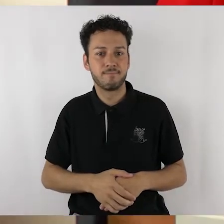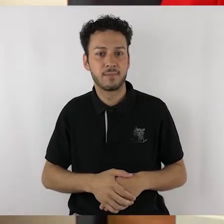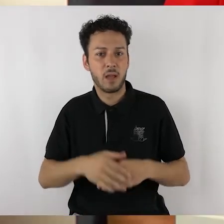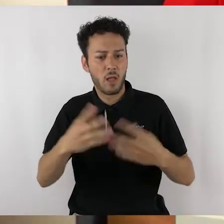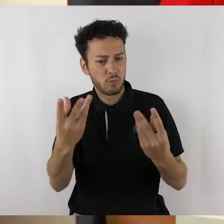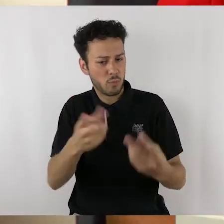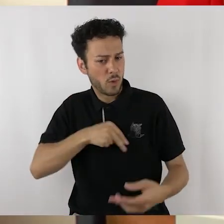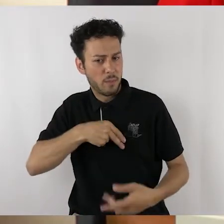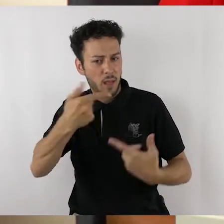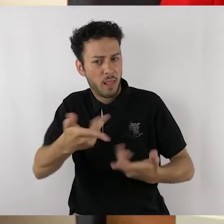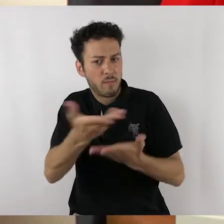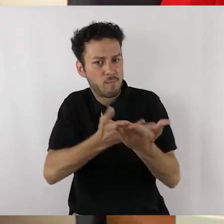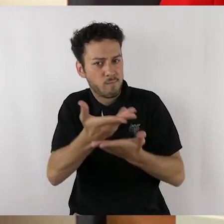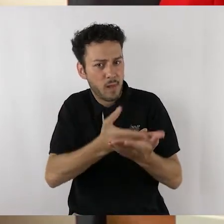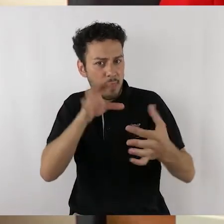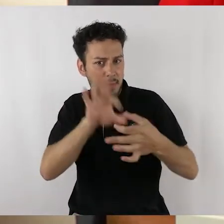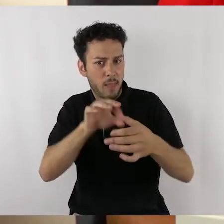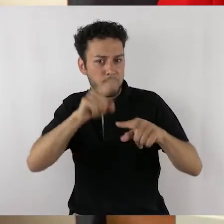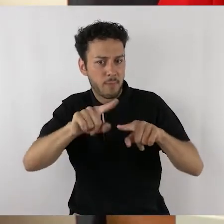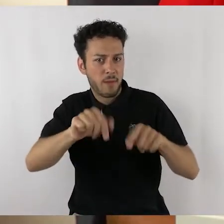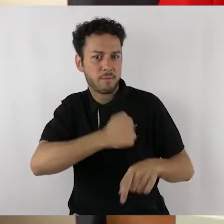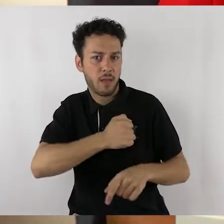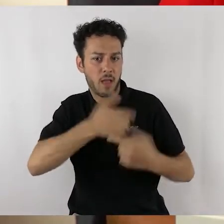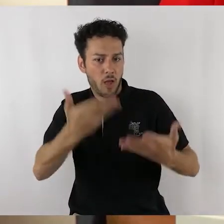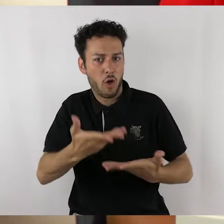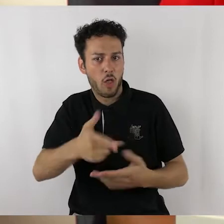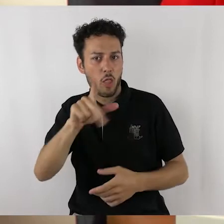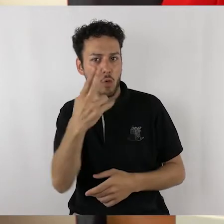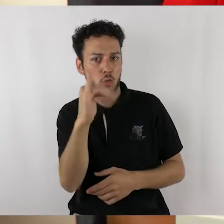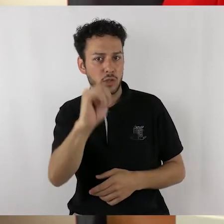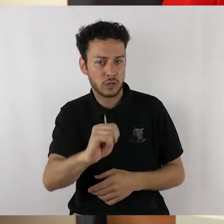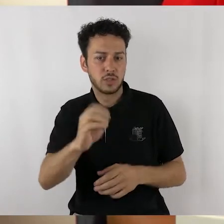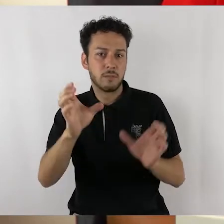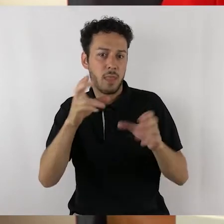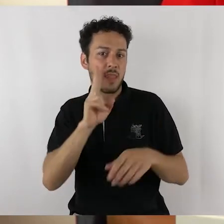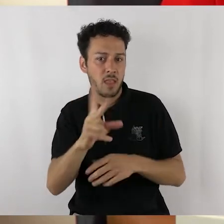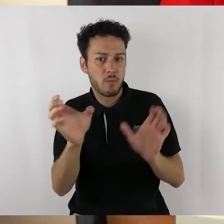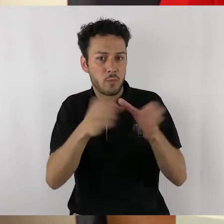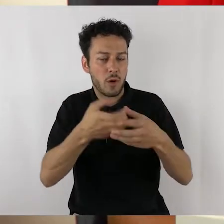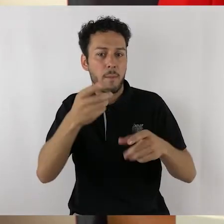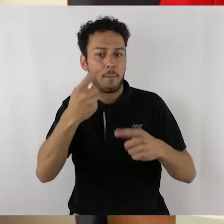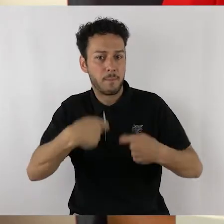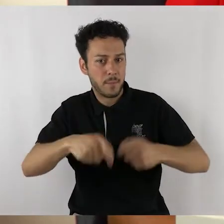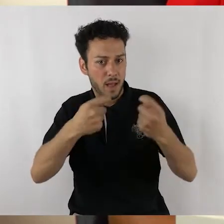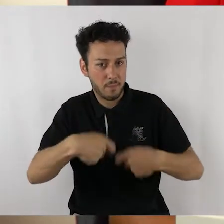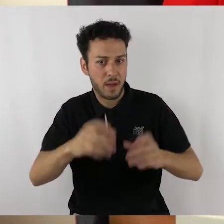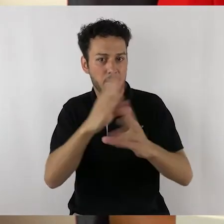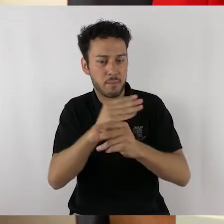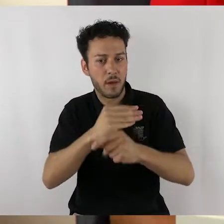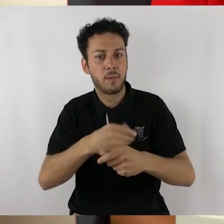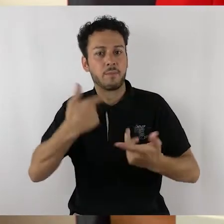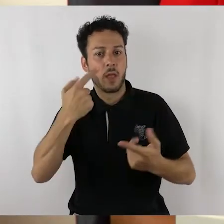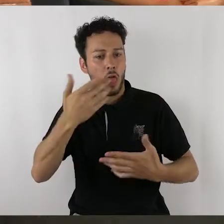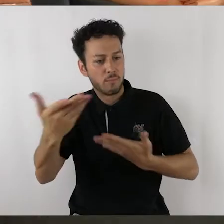para se juntar a mim nesta conversa sobre crédito habitação tem comigo Luís Gonçalves da equipa de crédito de direção de Martin do ativo bem